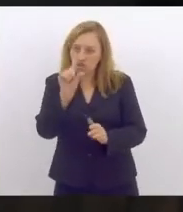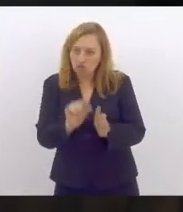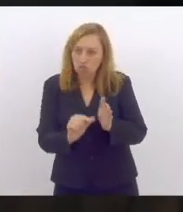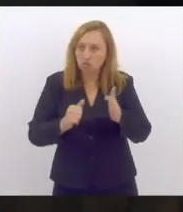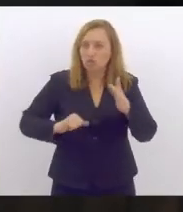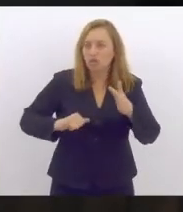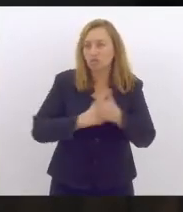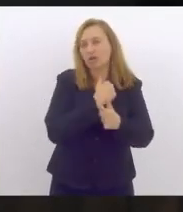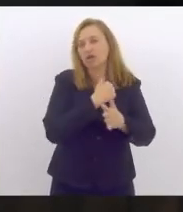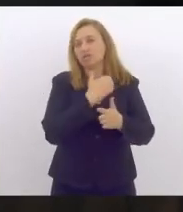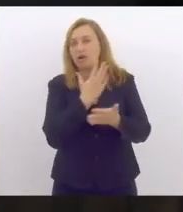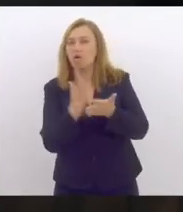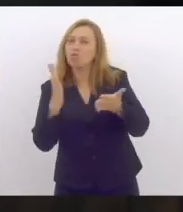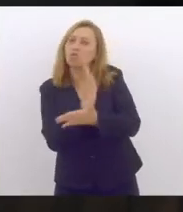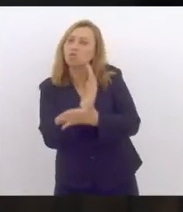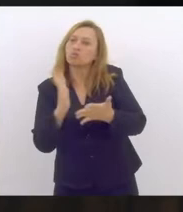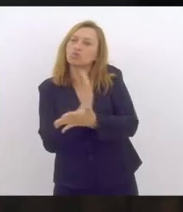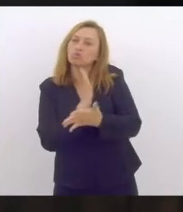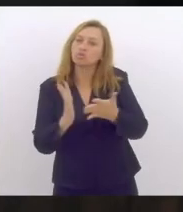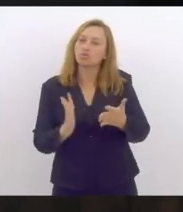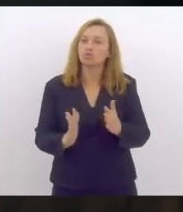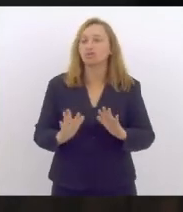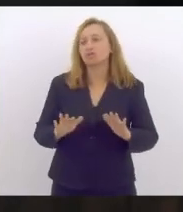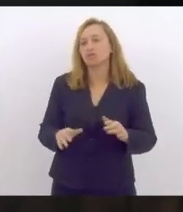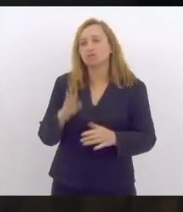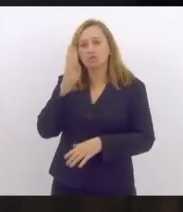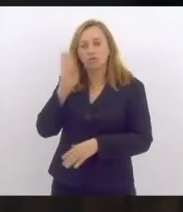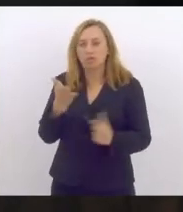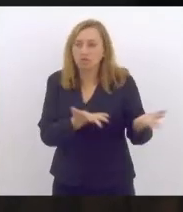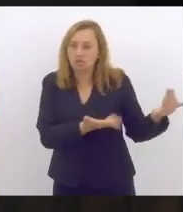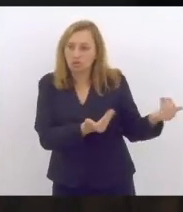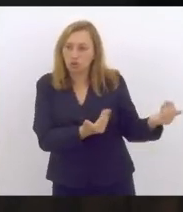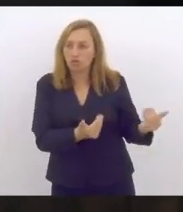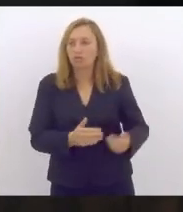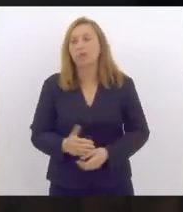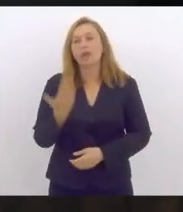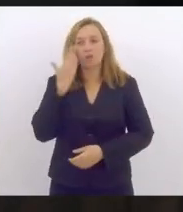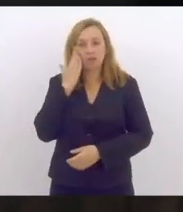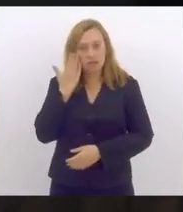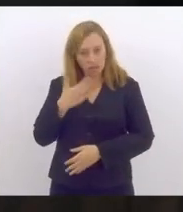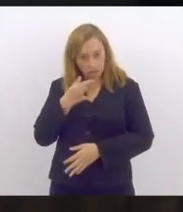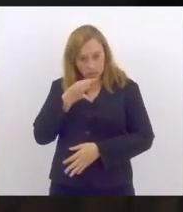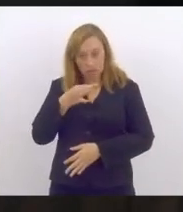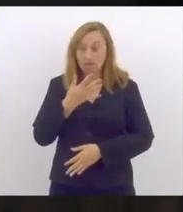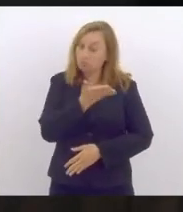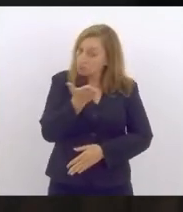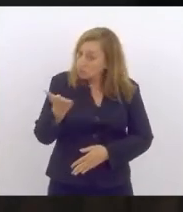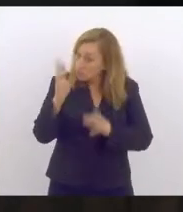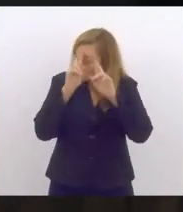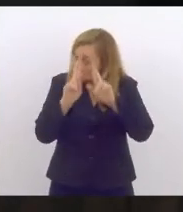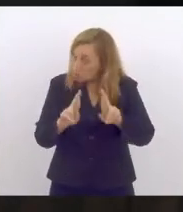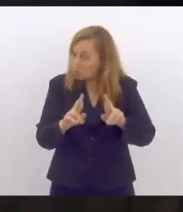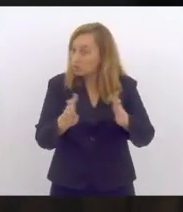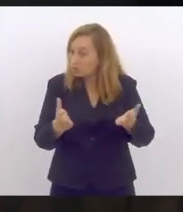impactos, principalmente de ocupação da juventude. Então, eu entendo desse jeito, eu respeito a opinião de Vossa